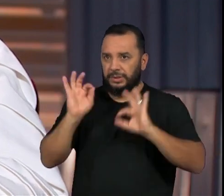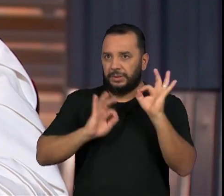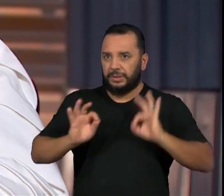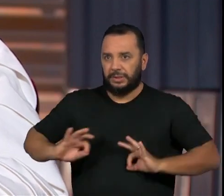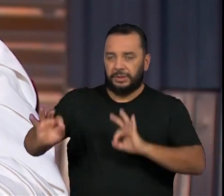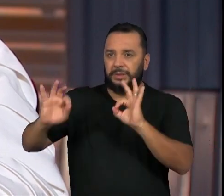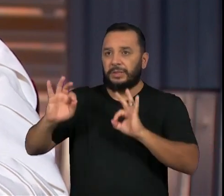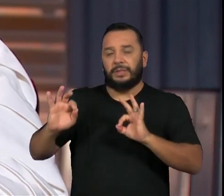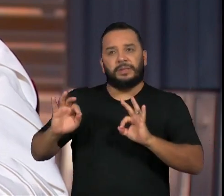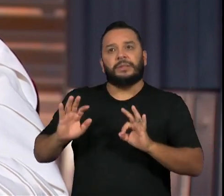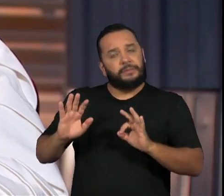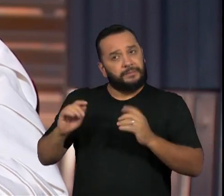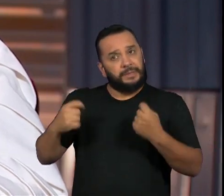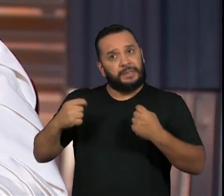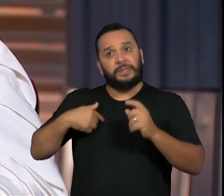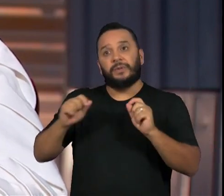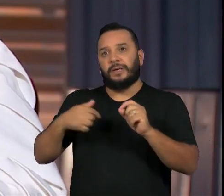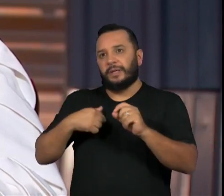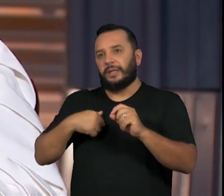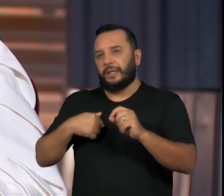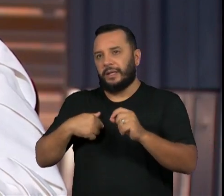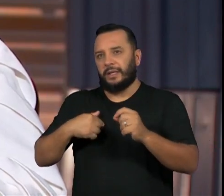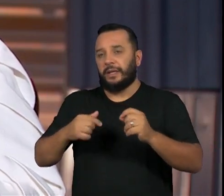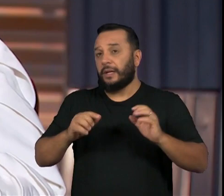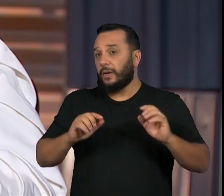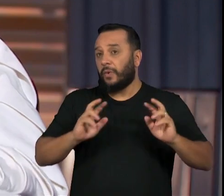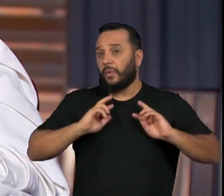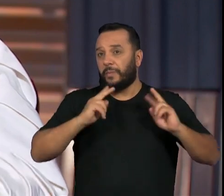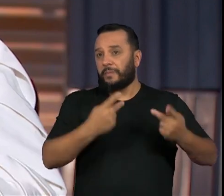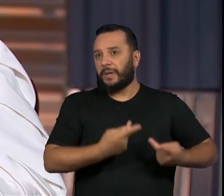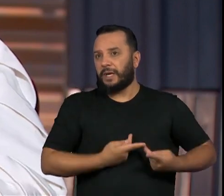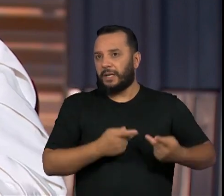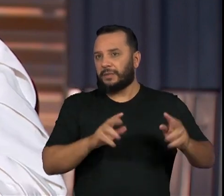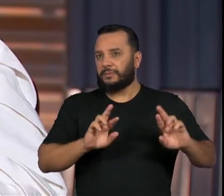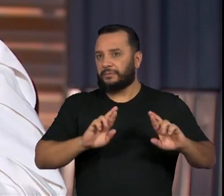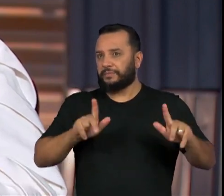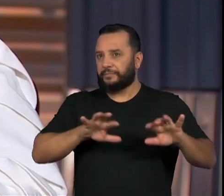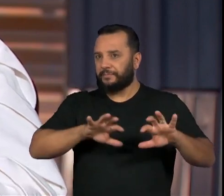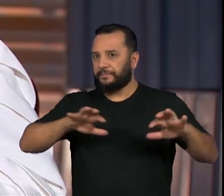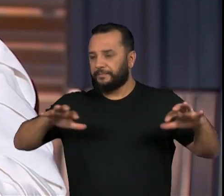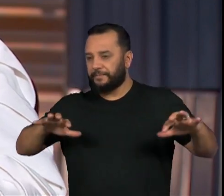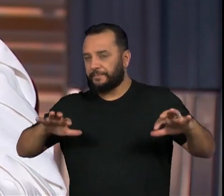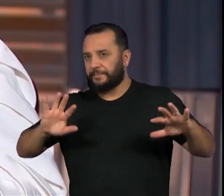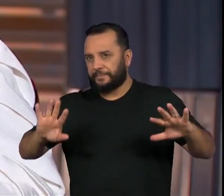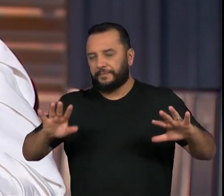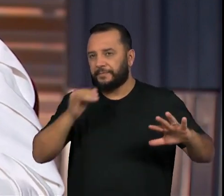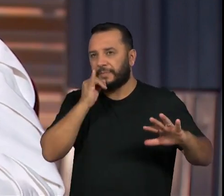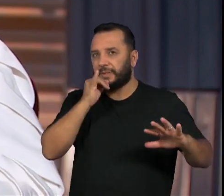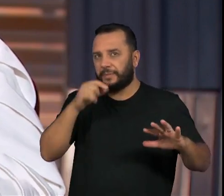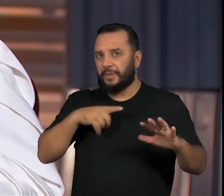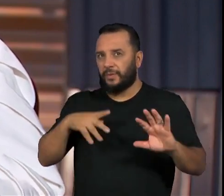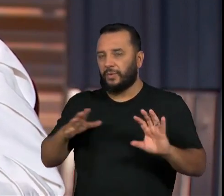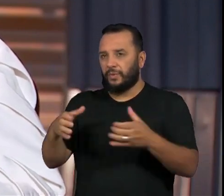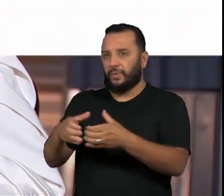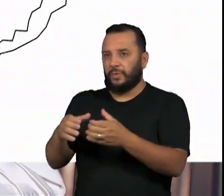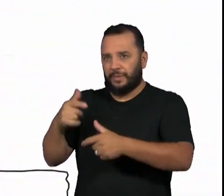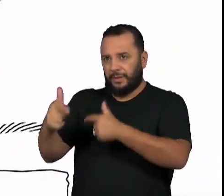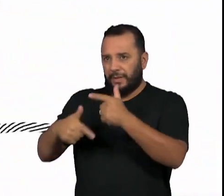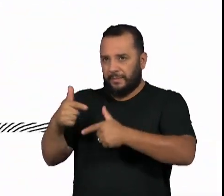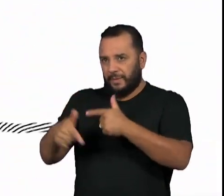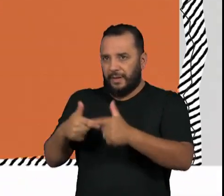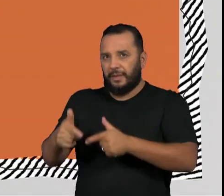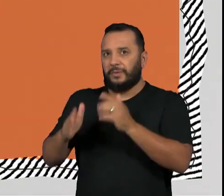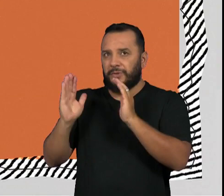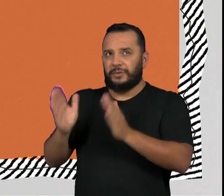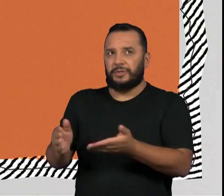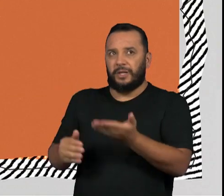maneira indissociada às humanidades. Sim. Eu acabo de fechar um ciclo de trabalho com a Associação das Rendeiras da Ilha de